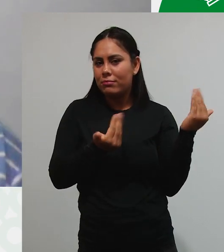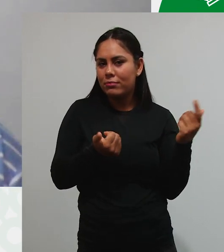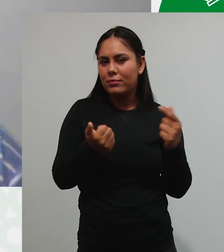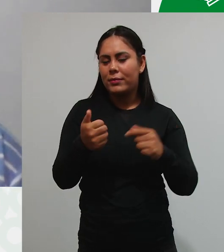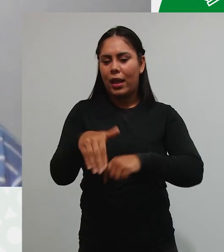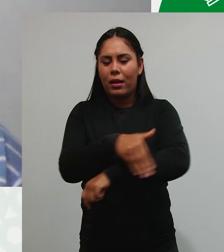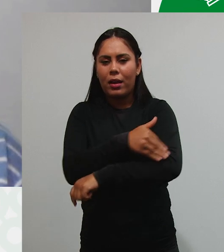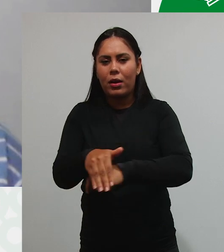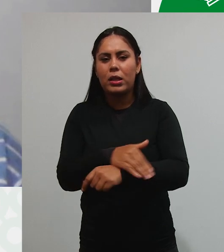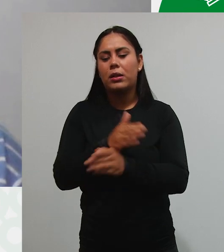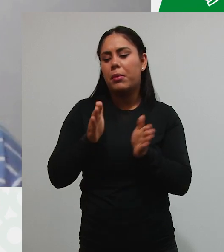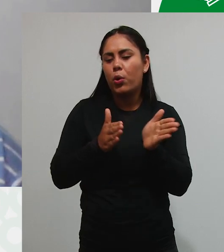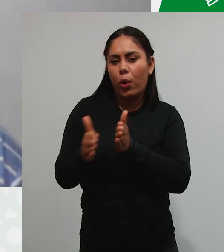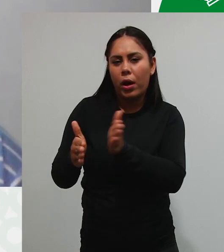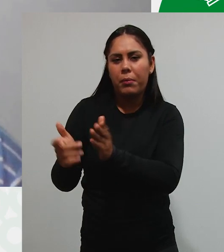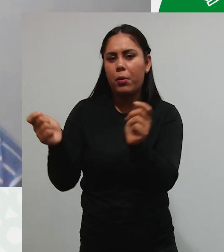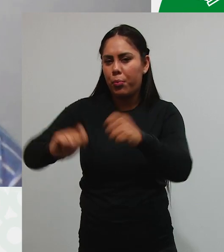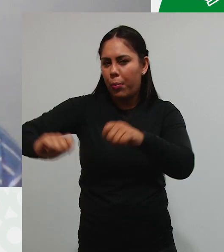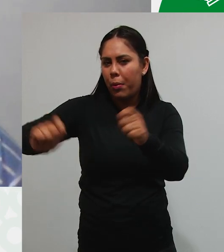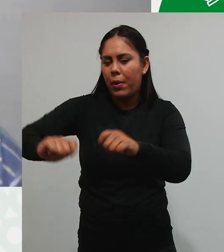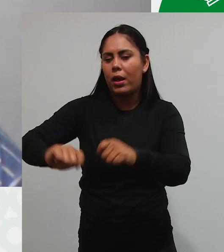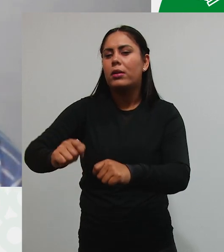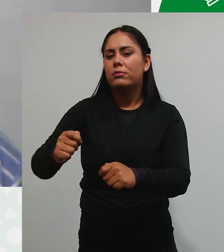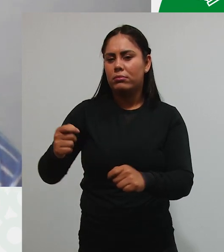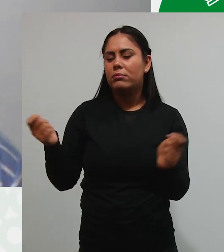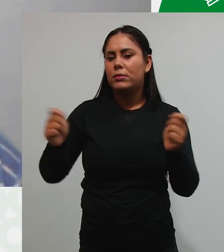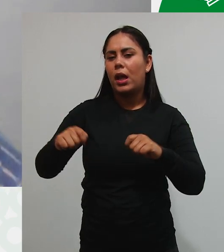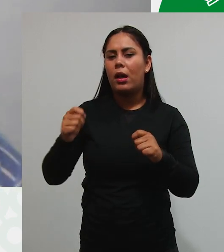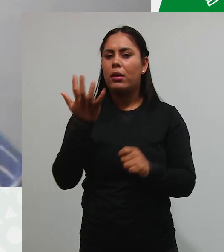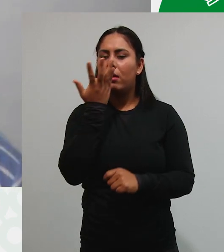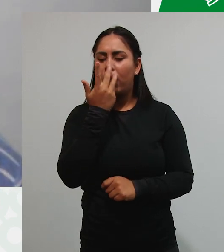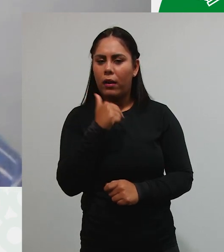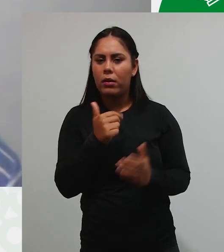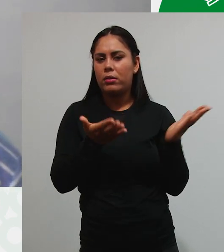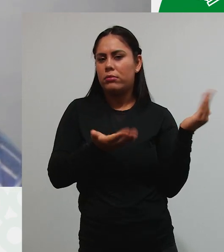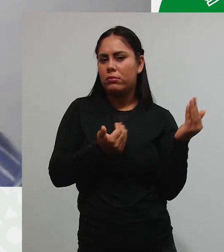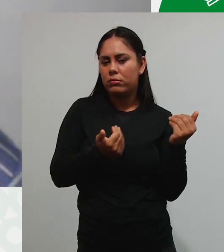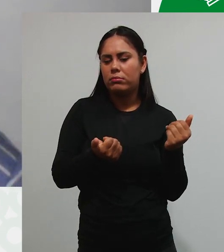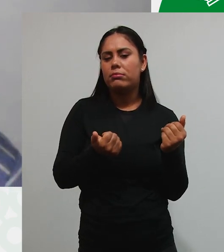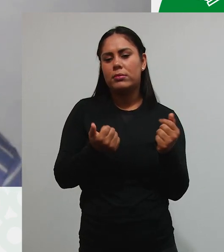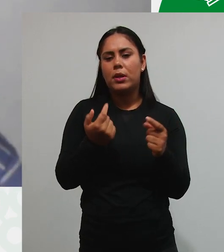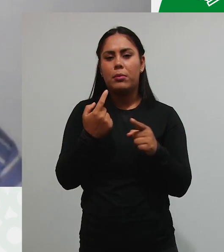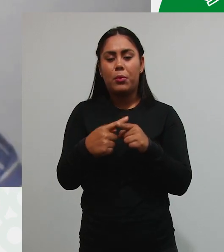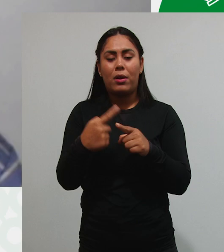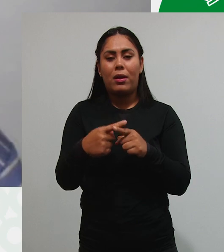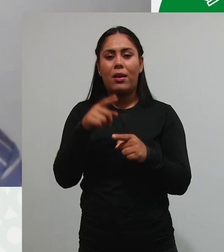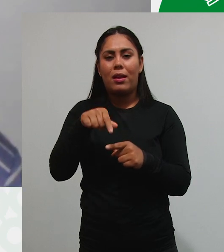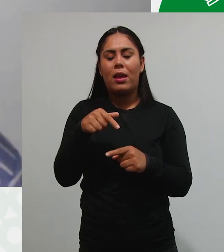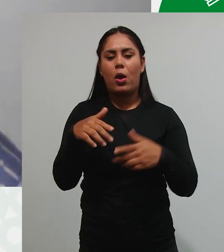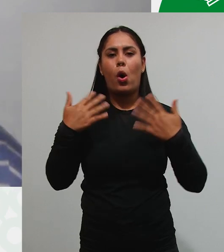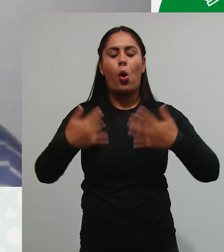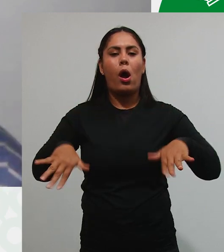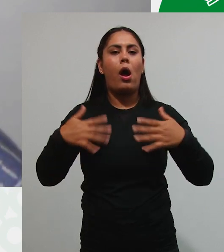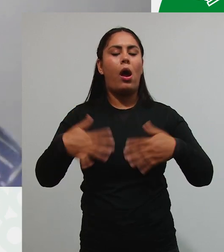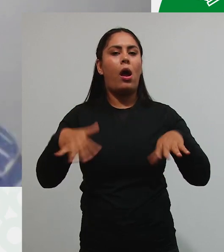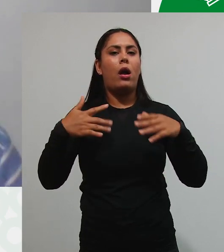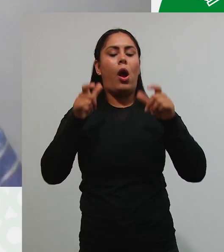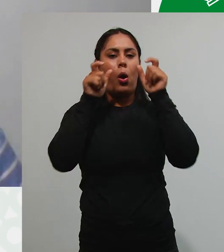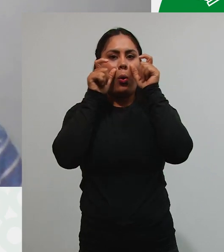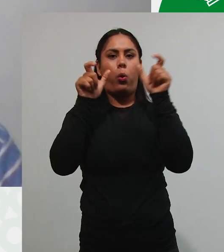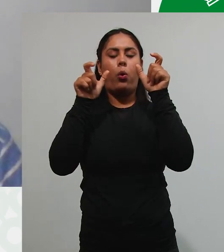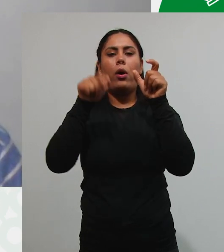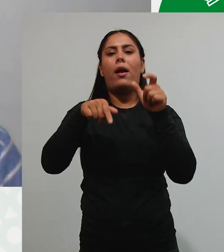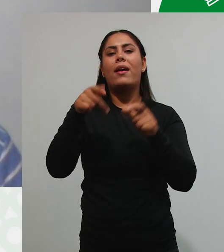caminhos possíveis para pesquisa com crianças e adolescentes em situação de rua, porque me assustava muito naquele momento as pessoas que